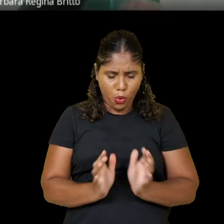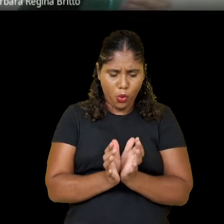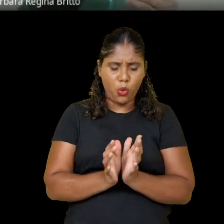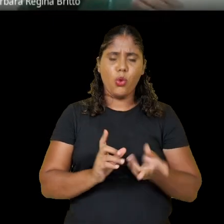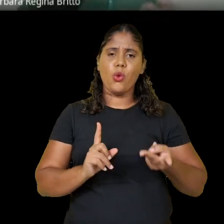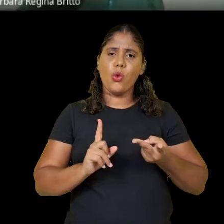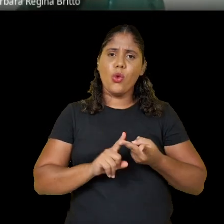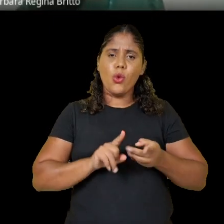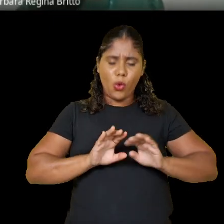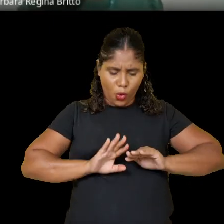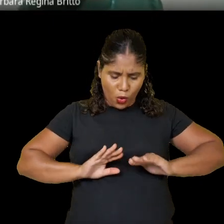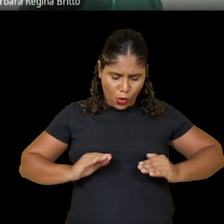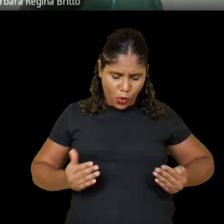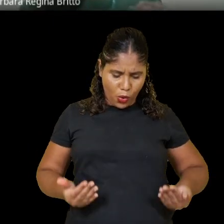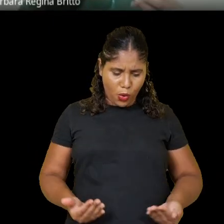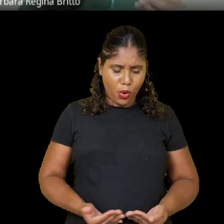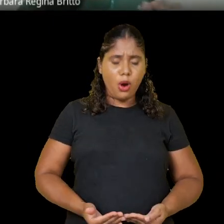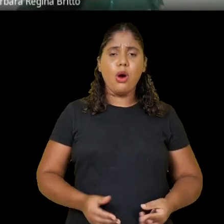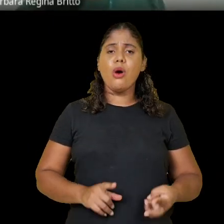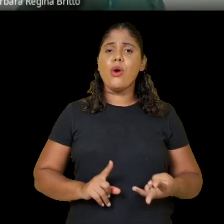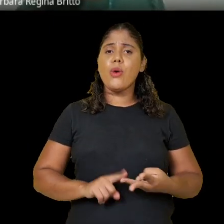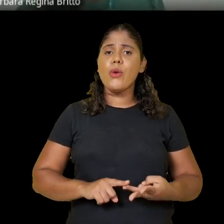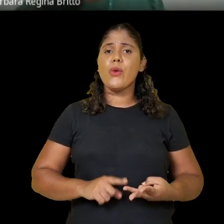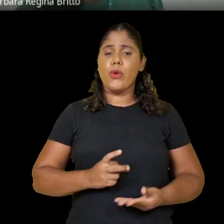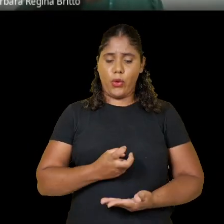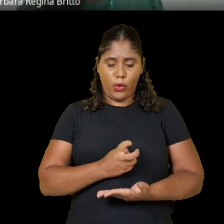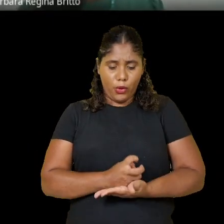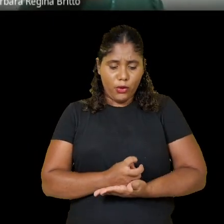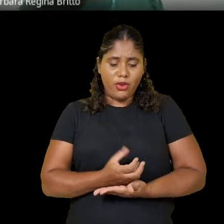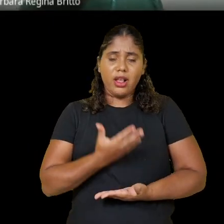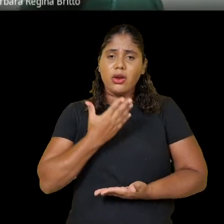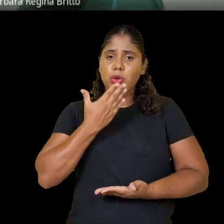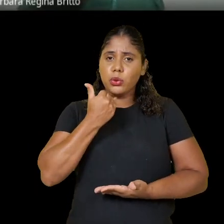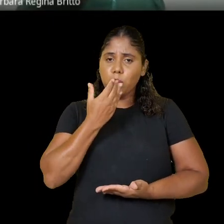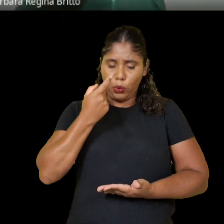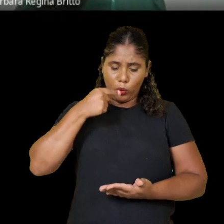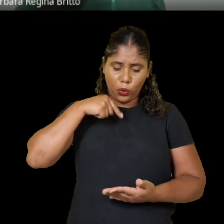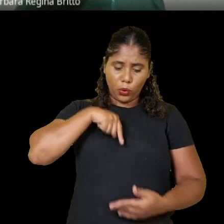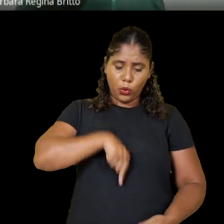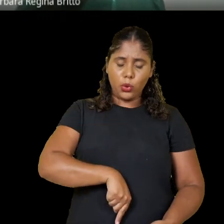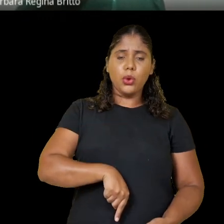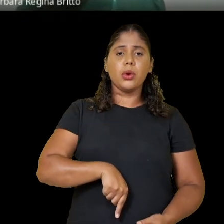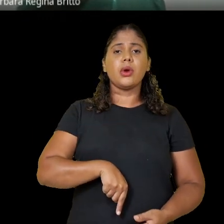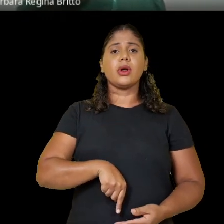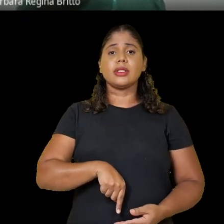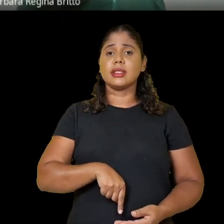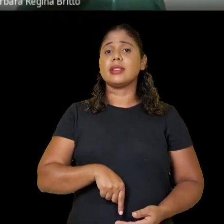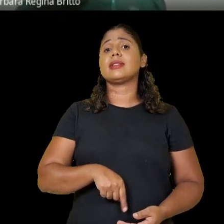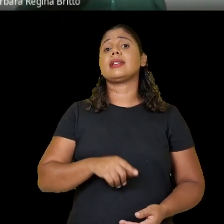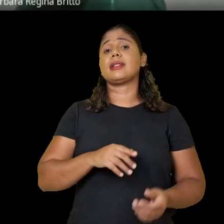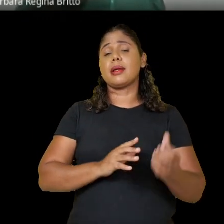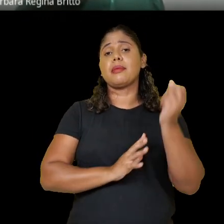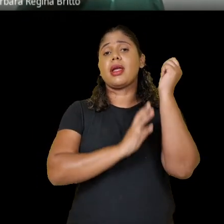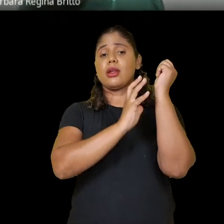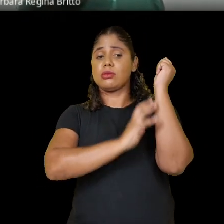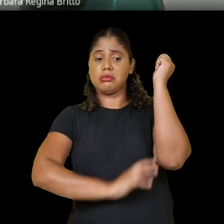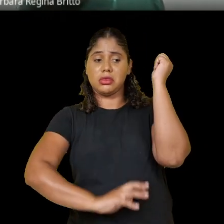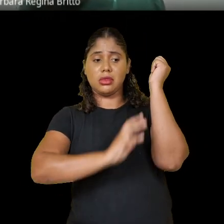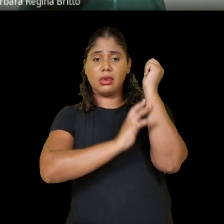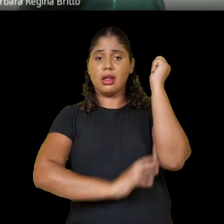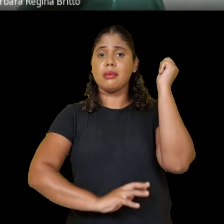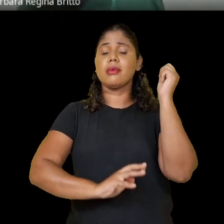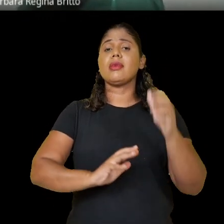útero, a questão da placenta, a questão da nutrição do feto, a questão da capilaridade que